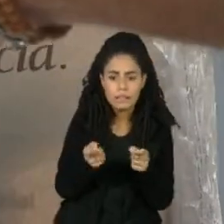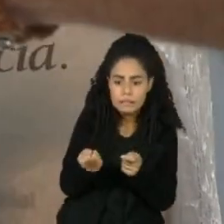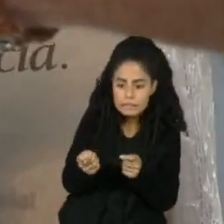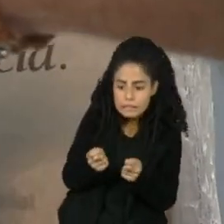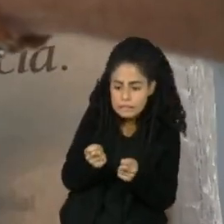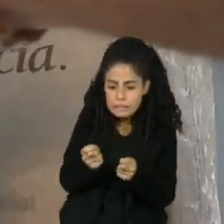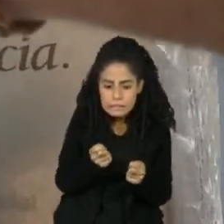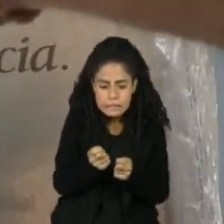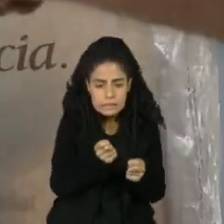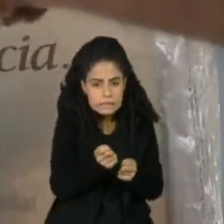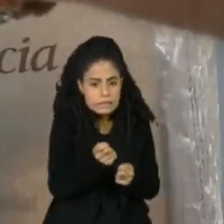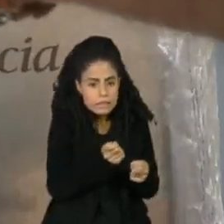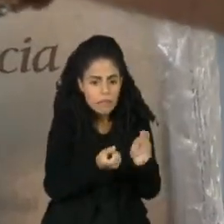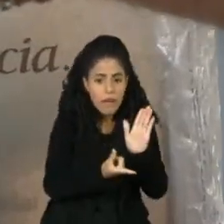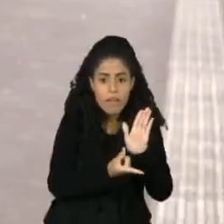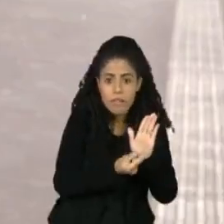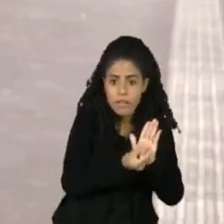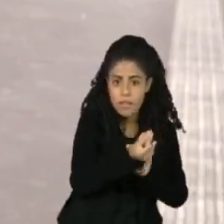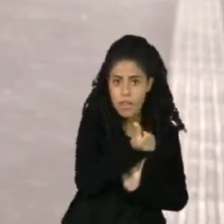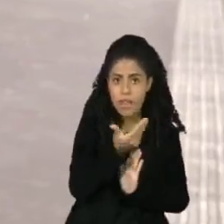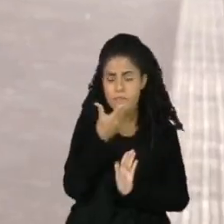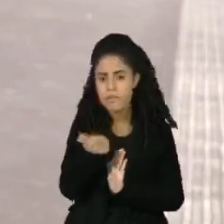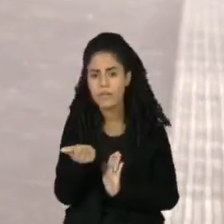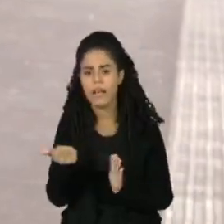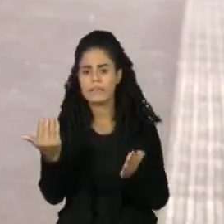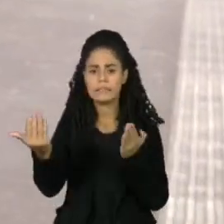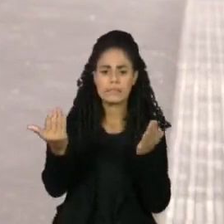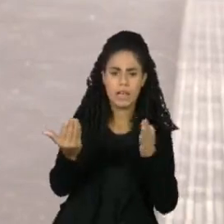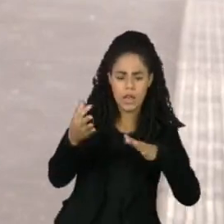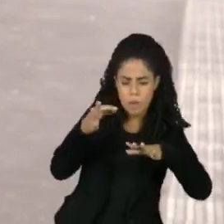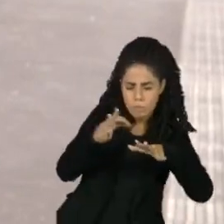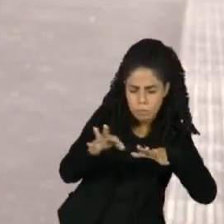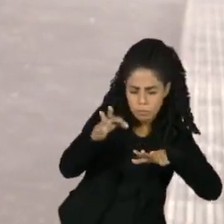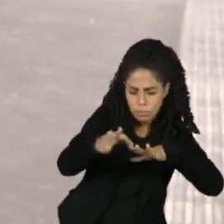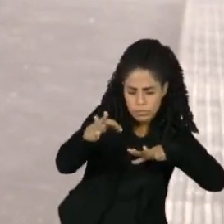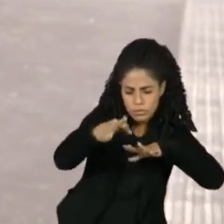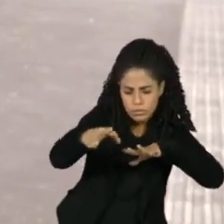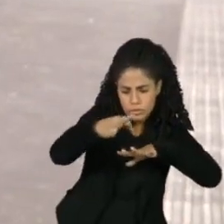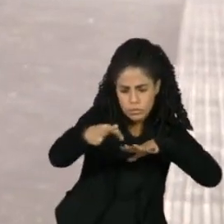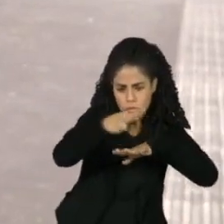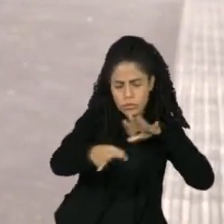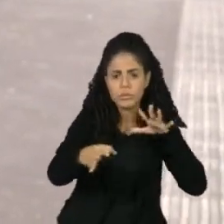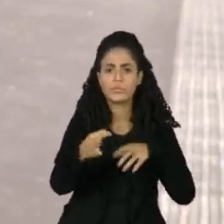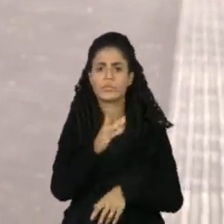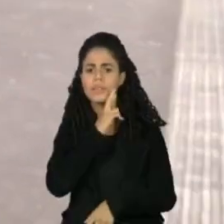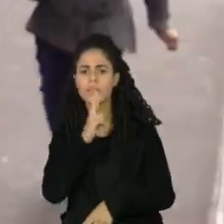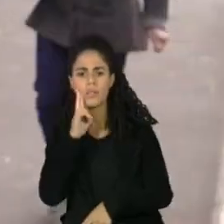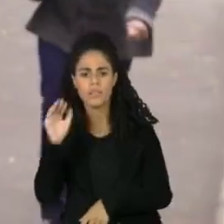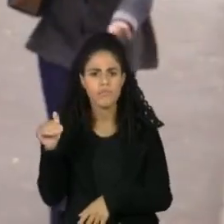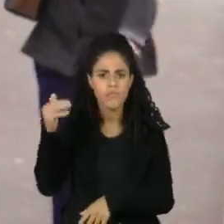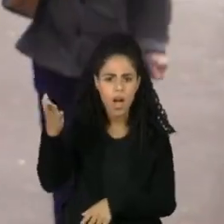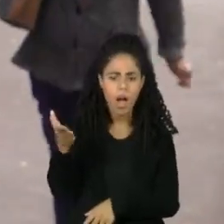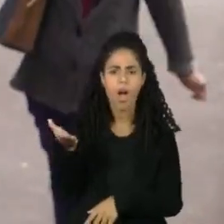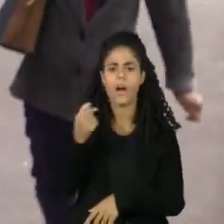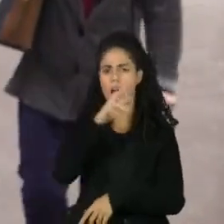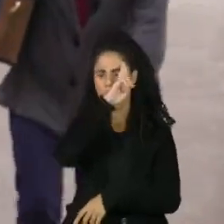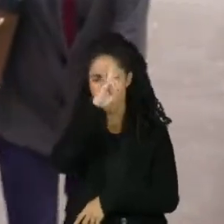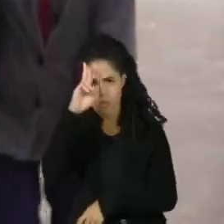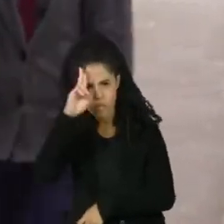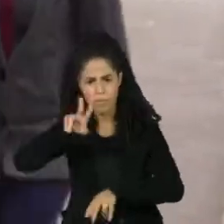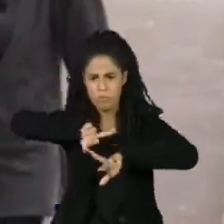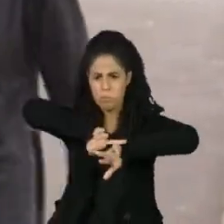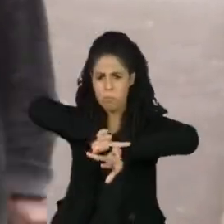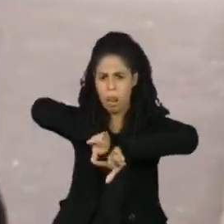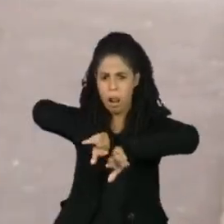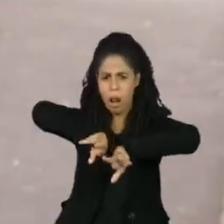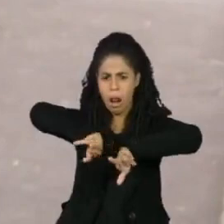mais contas para cortar gastos. Manicure, todas as coisas supérfluas, jantar, almoçar fora, Uber, essas